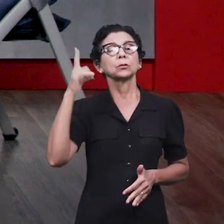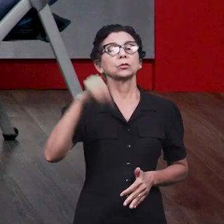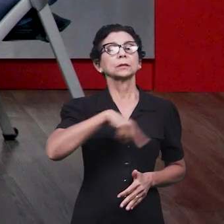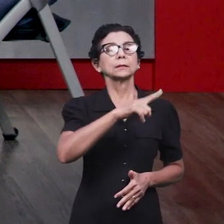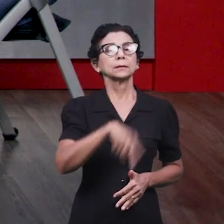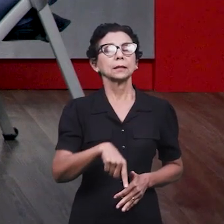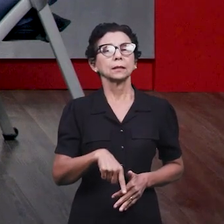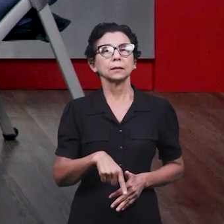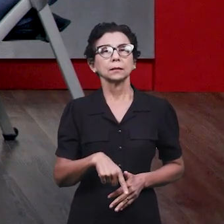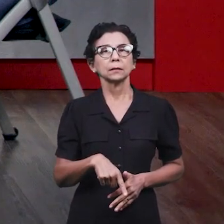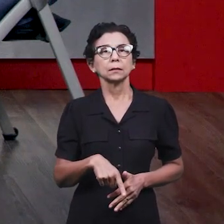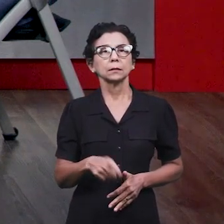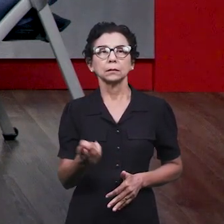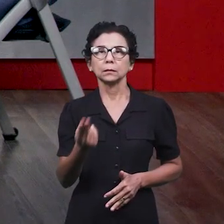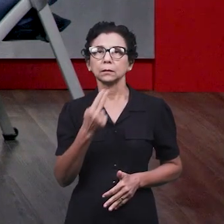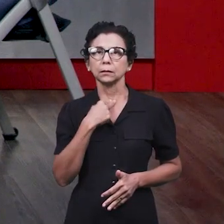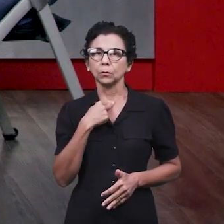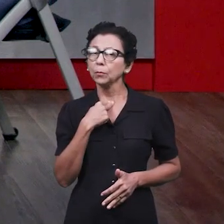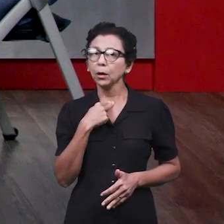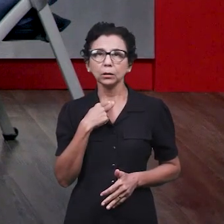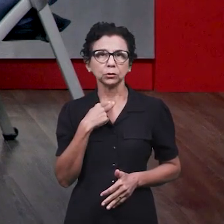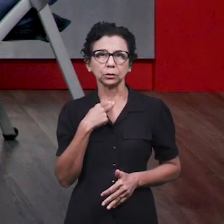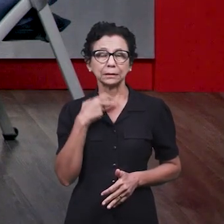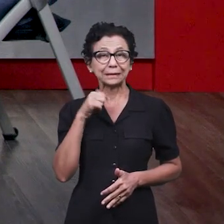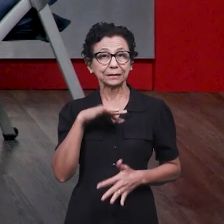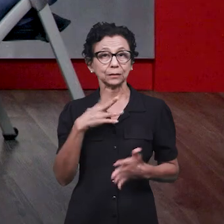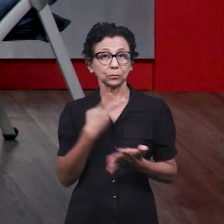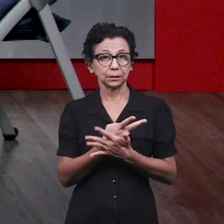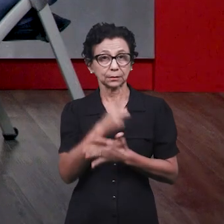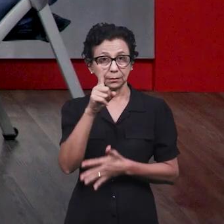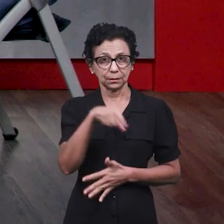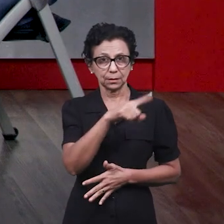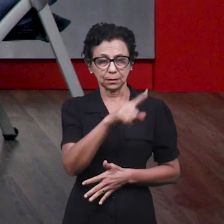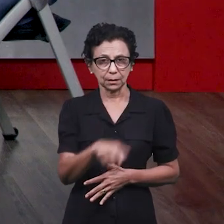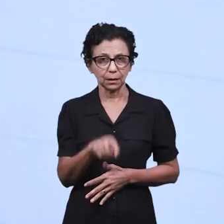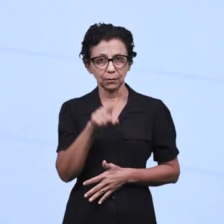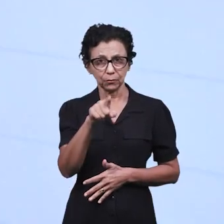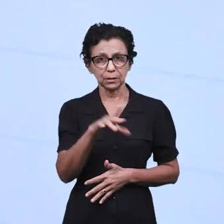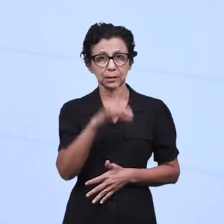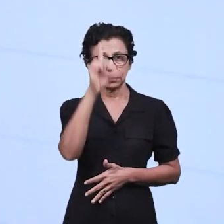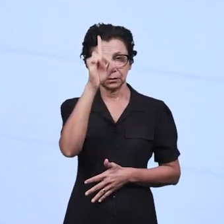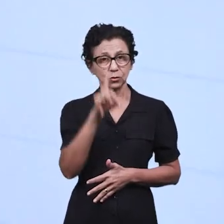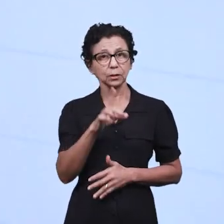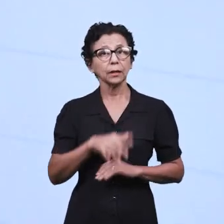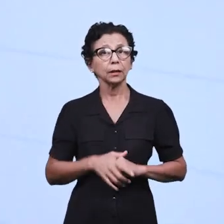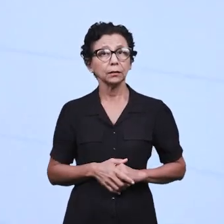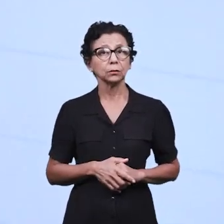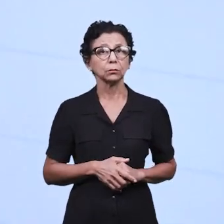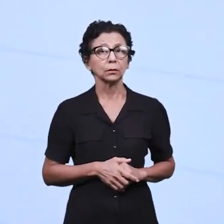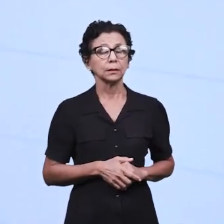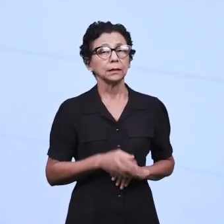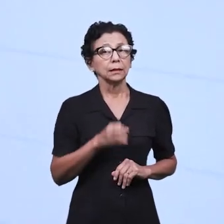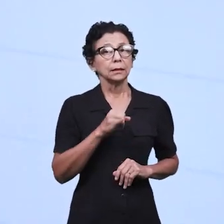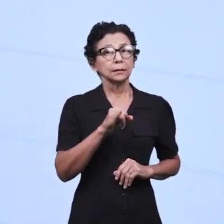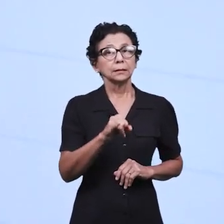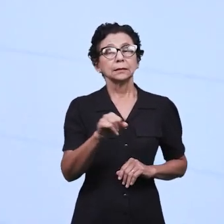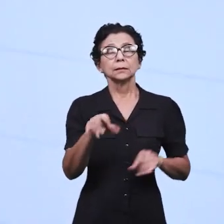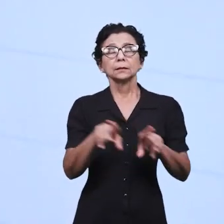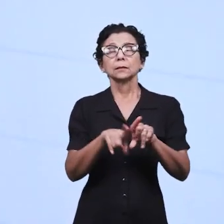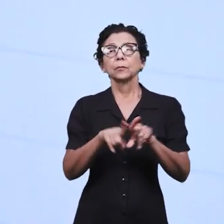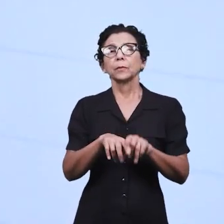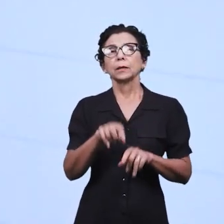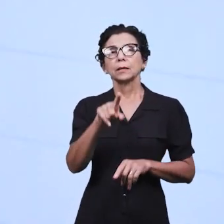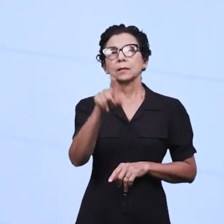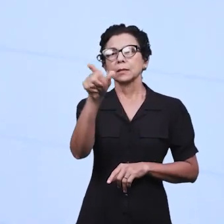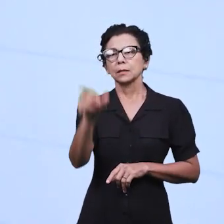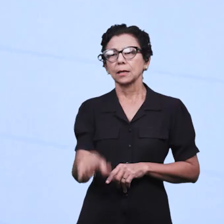recorrer judicialmente, porque é direito da pessoa permanecer com o plano de saúde. Interessante, mesmo se essa pessoa for dependente,